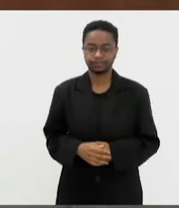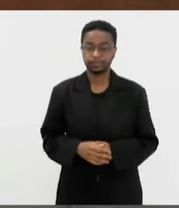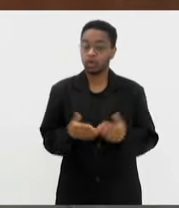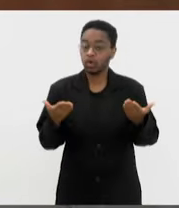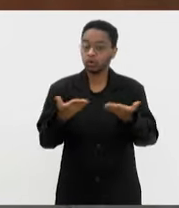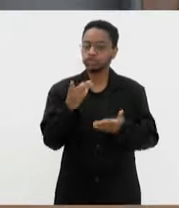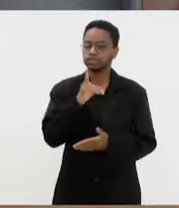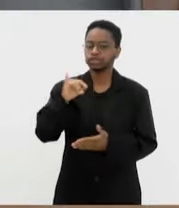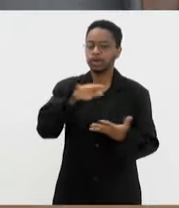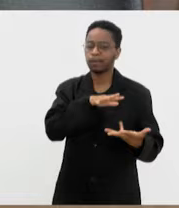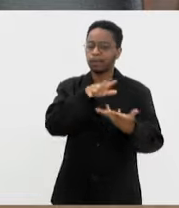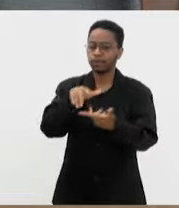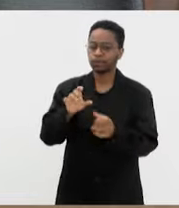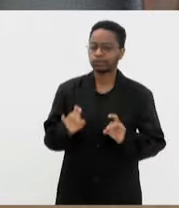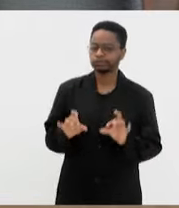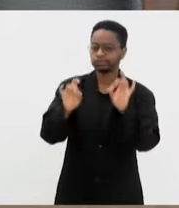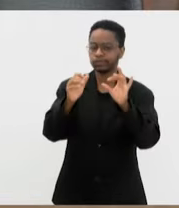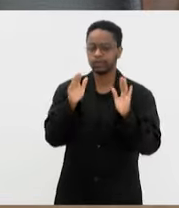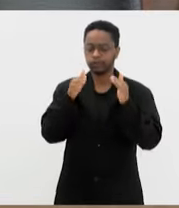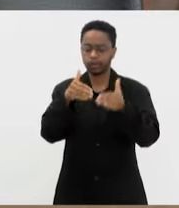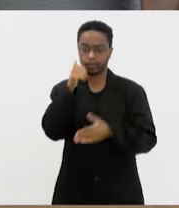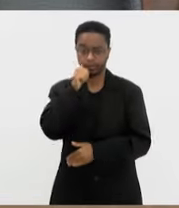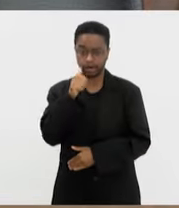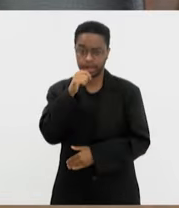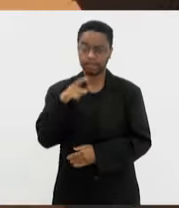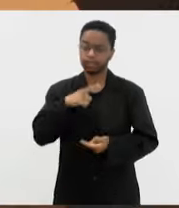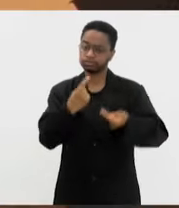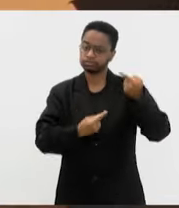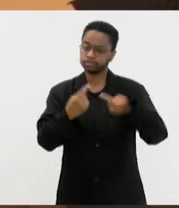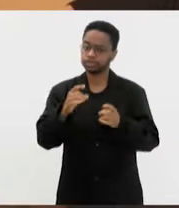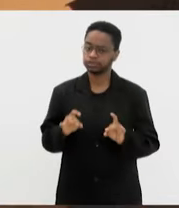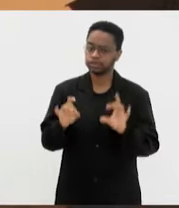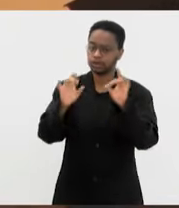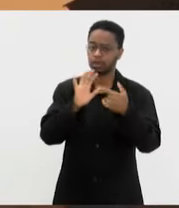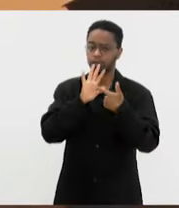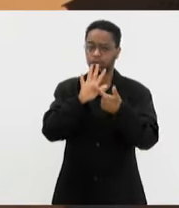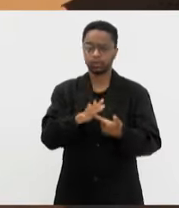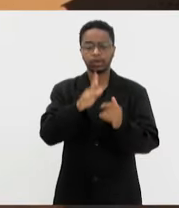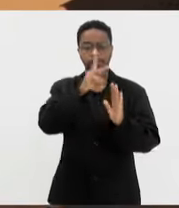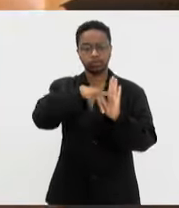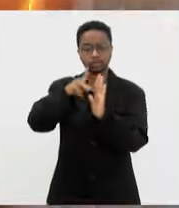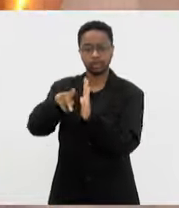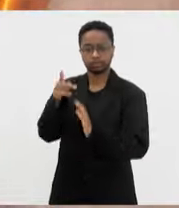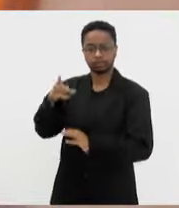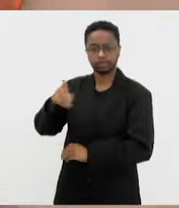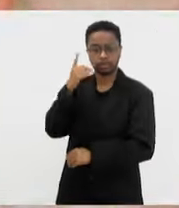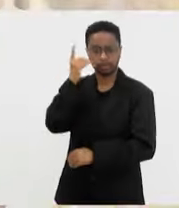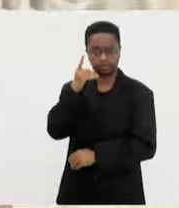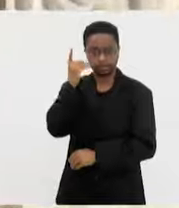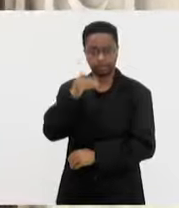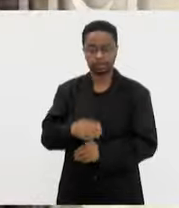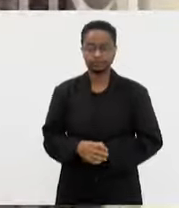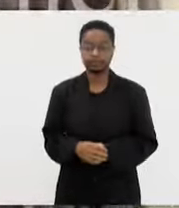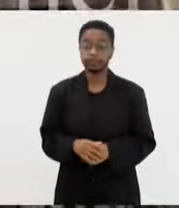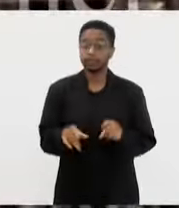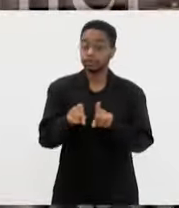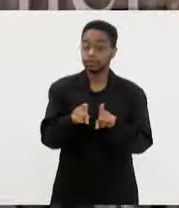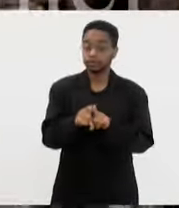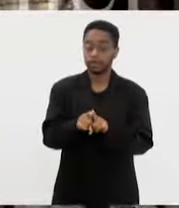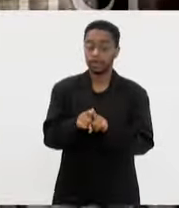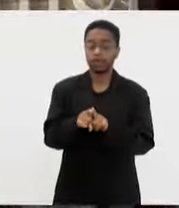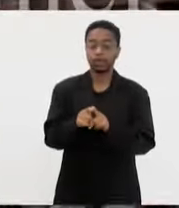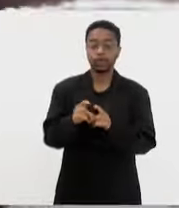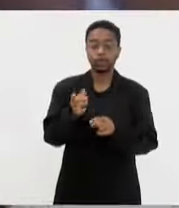Internacional da Mulher, um debate especial com expectativas e projetos das parlamentares. No documentário Memórias